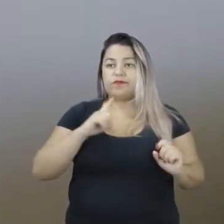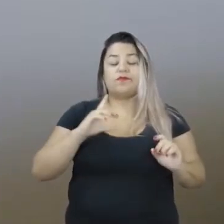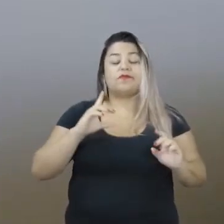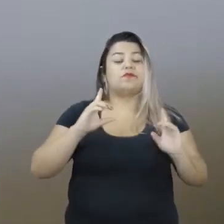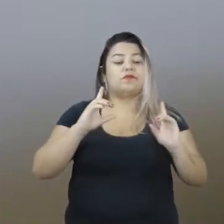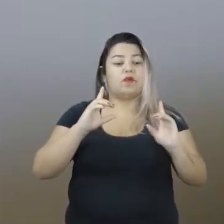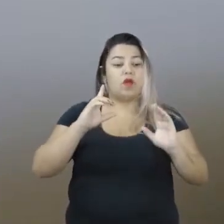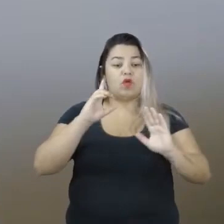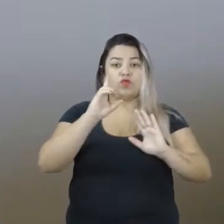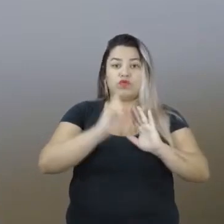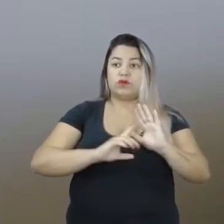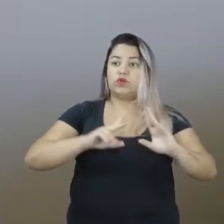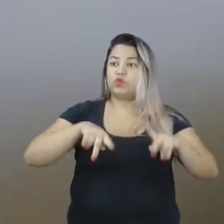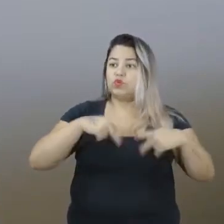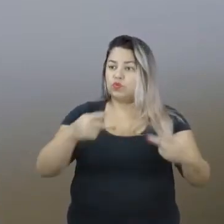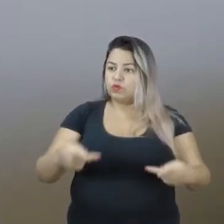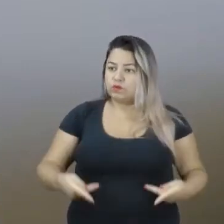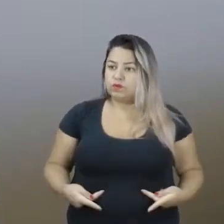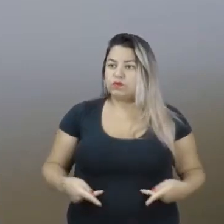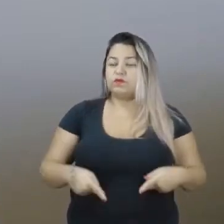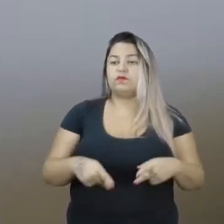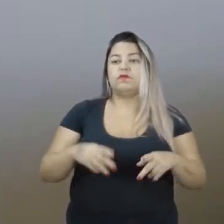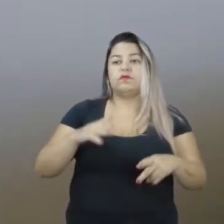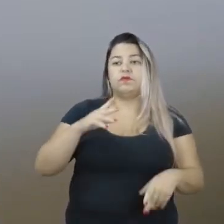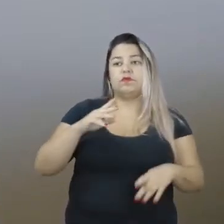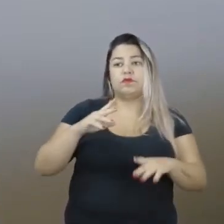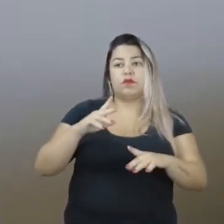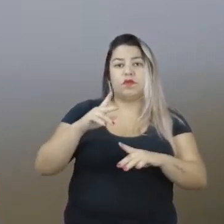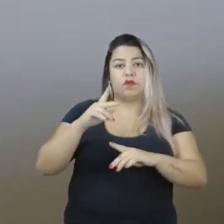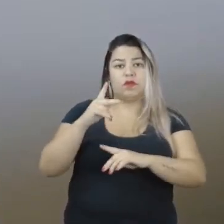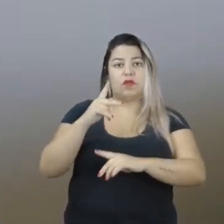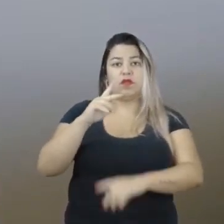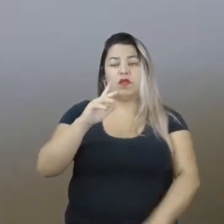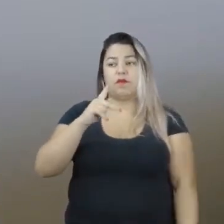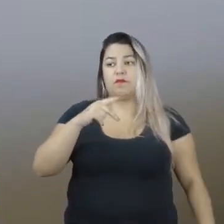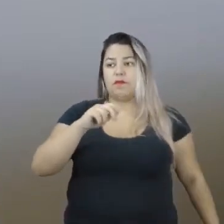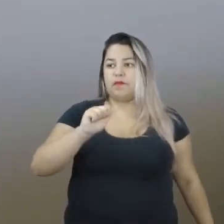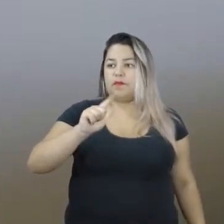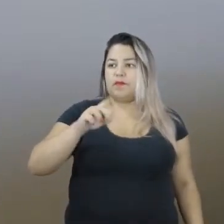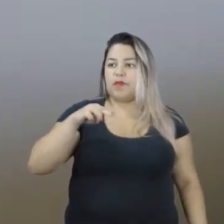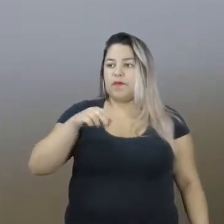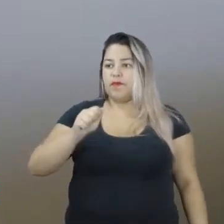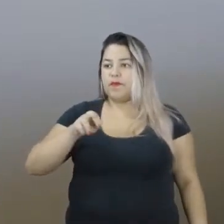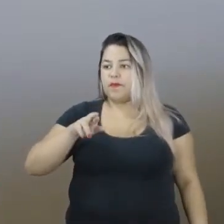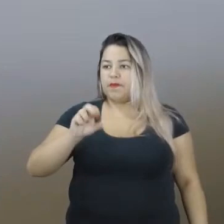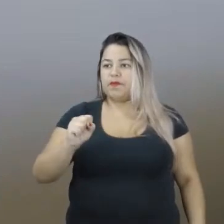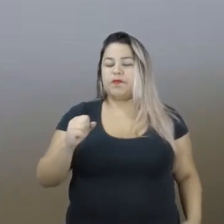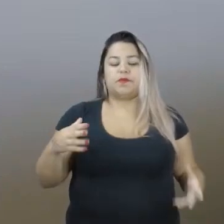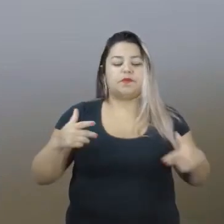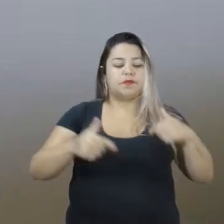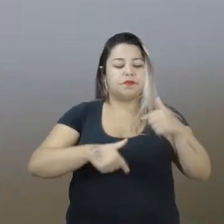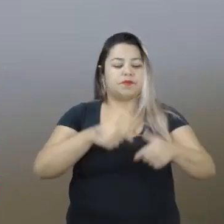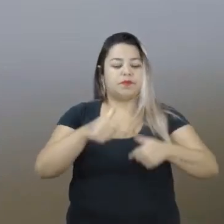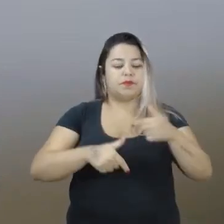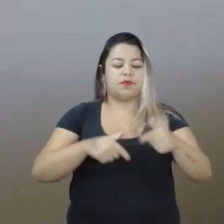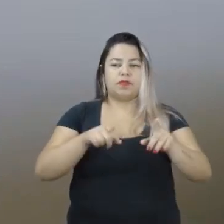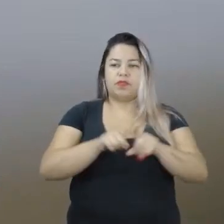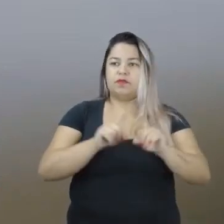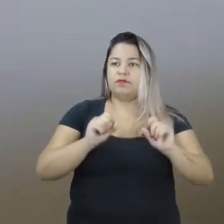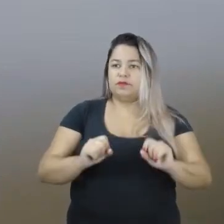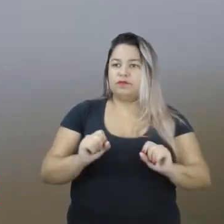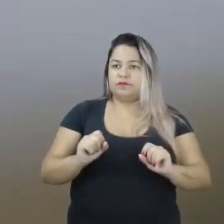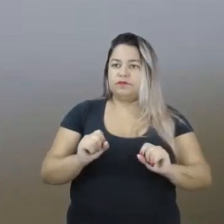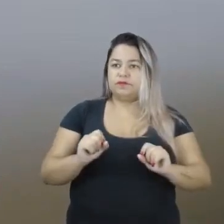Igualdade Racial, e a Fundação Palmares também fazendo um belíssimo trabalho. Lançamento do projeto de